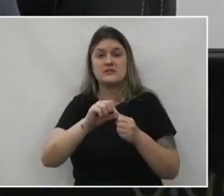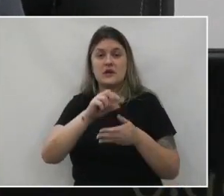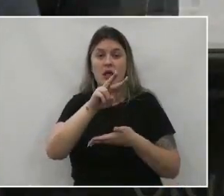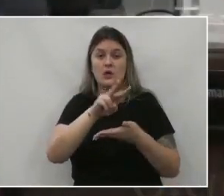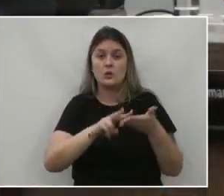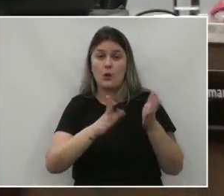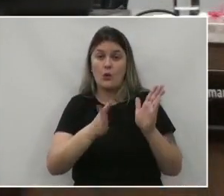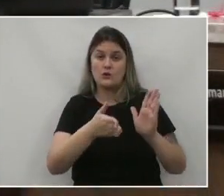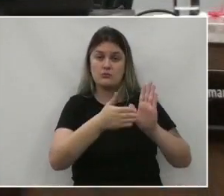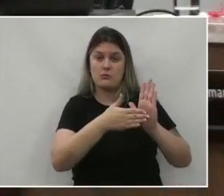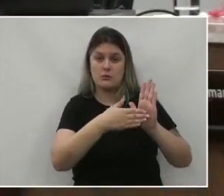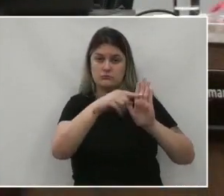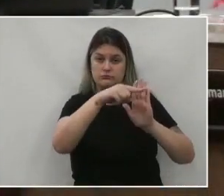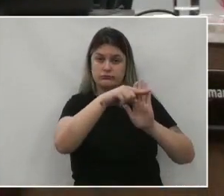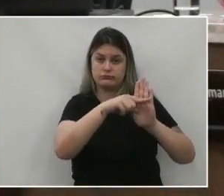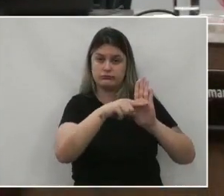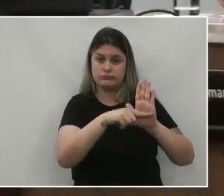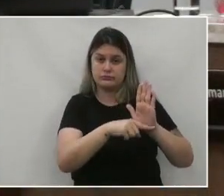matéria constante.